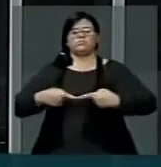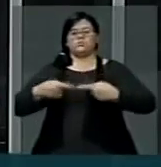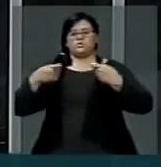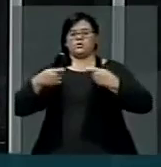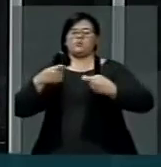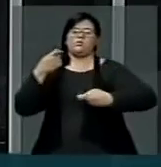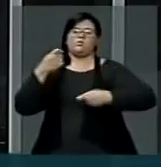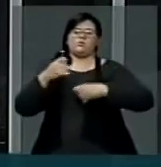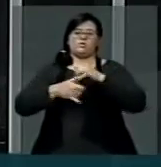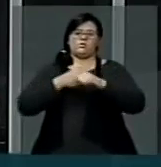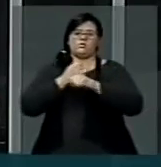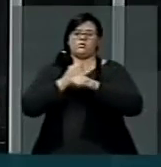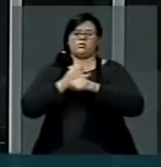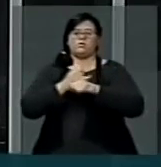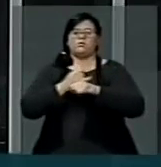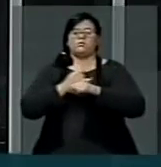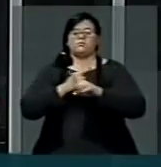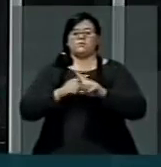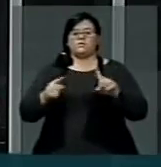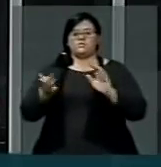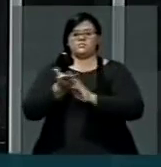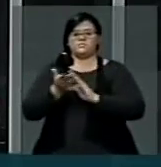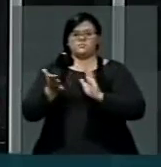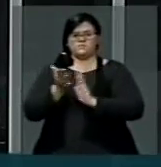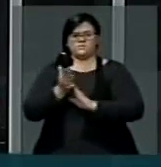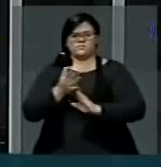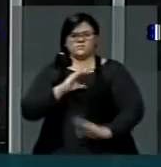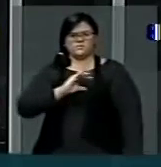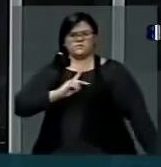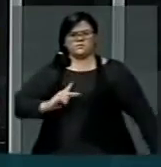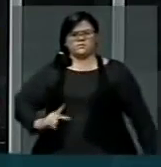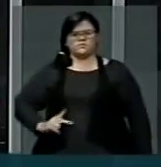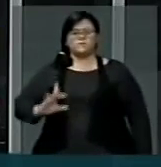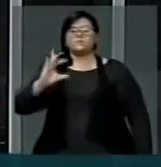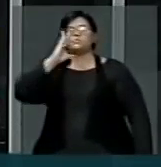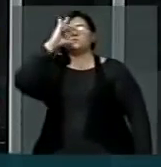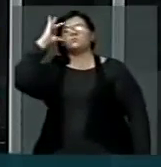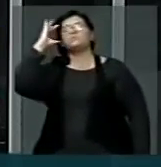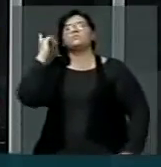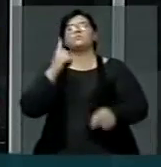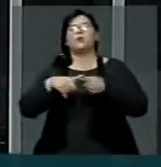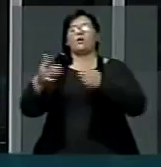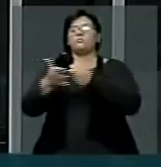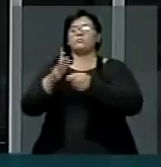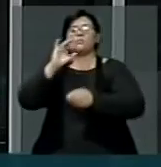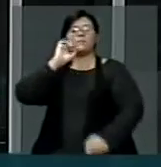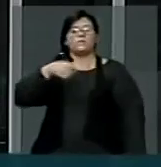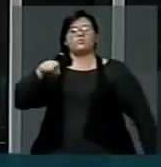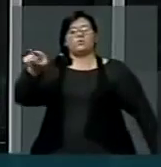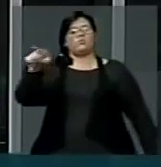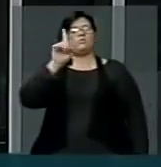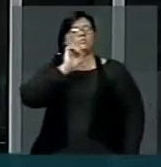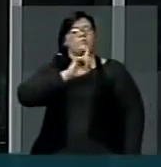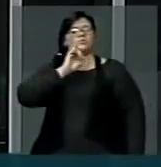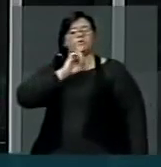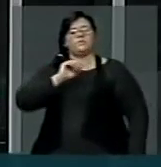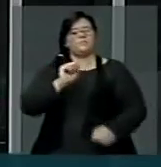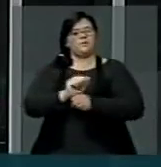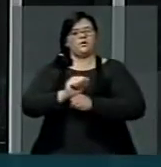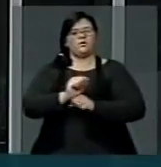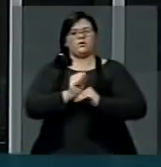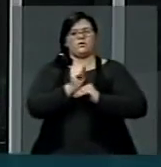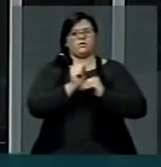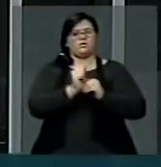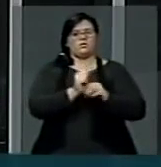Dilma por exigir que os Estados Unidos e seus aliados encerram atividades de